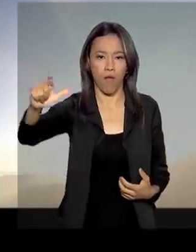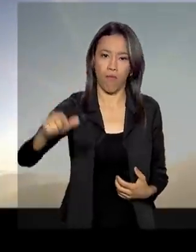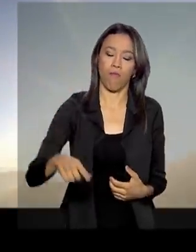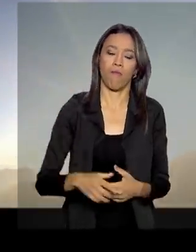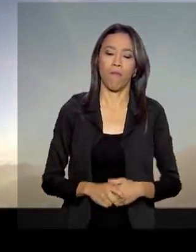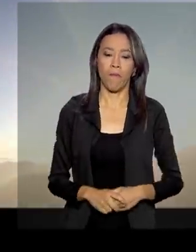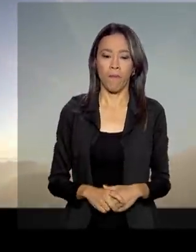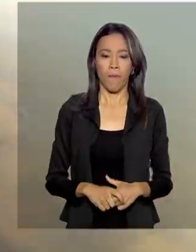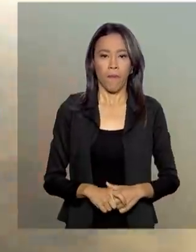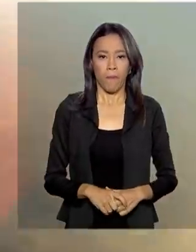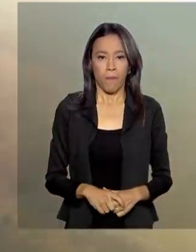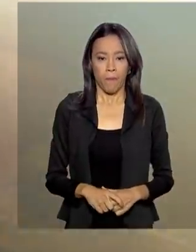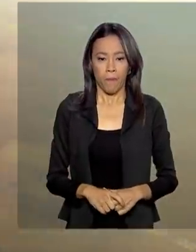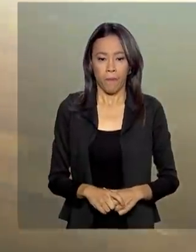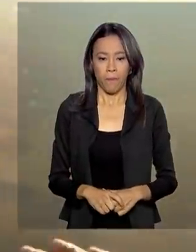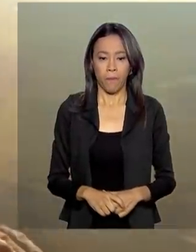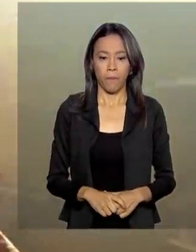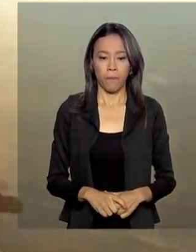causa